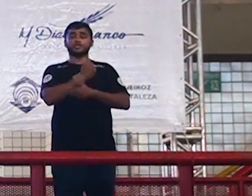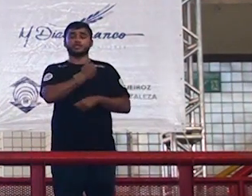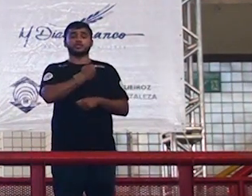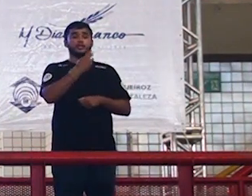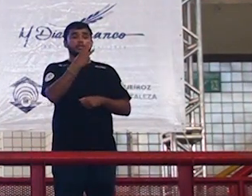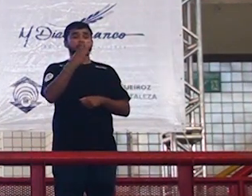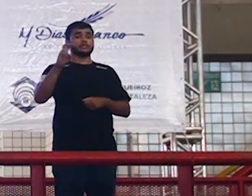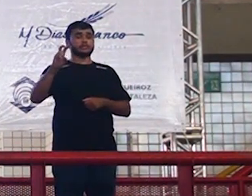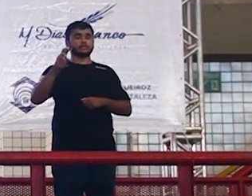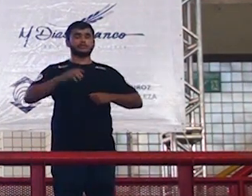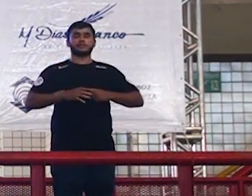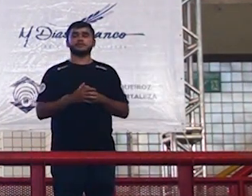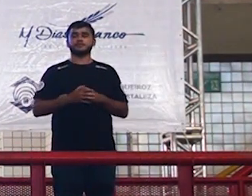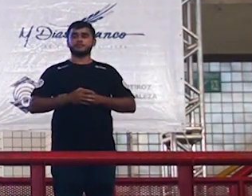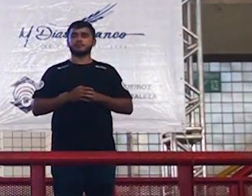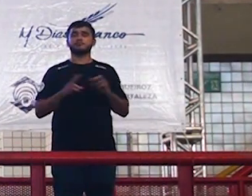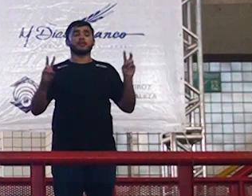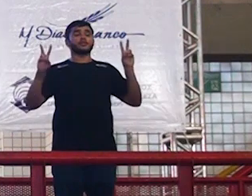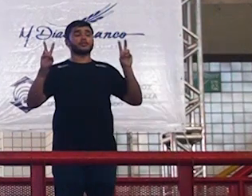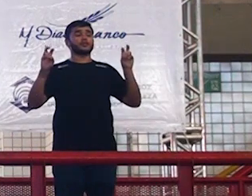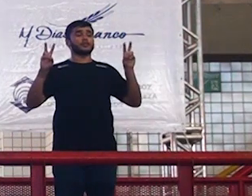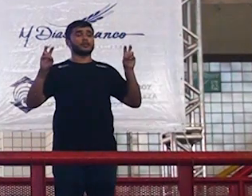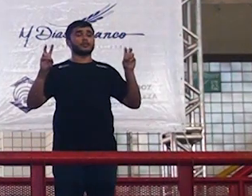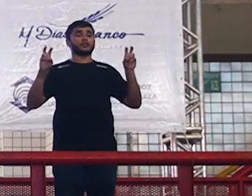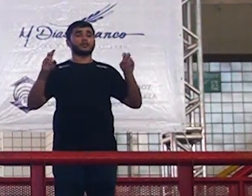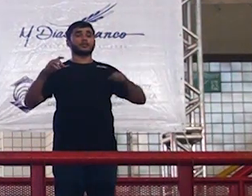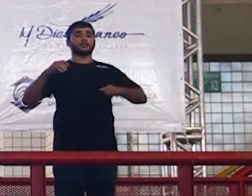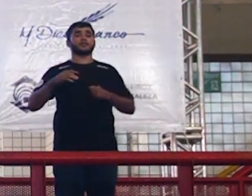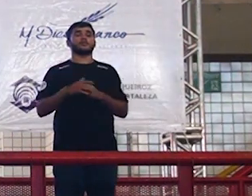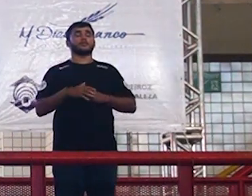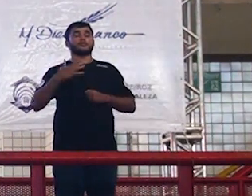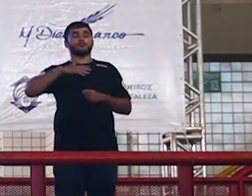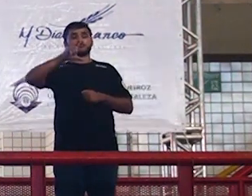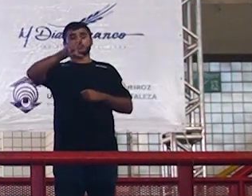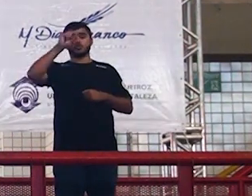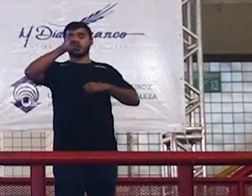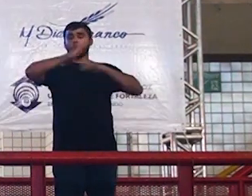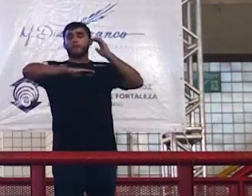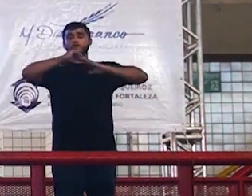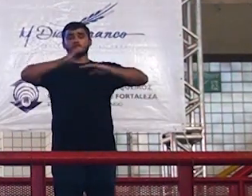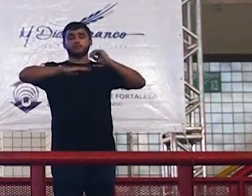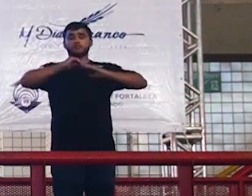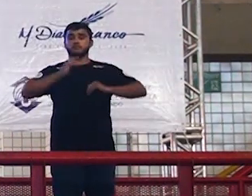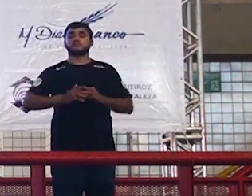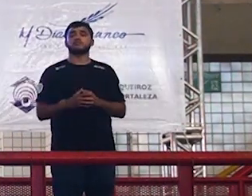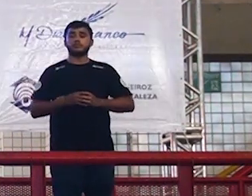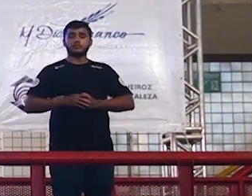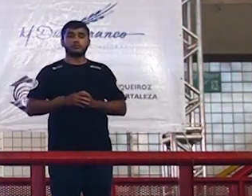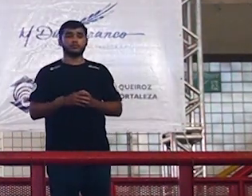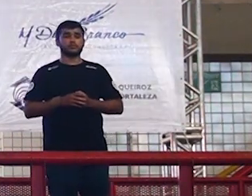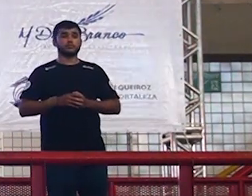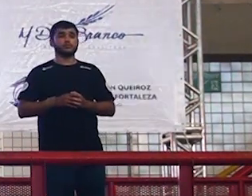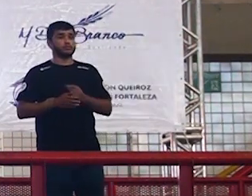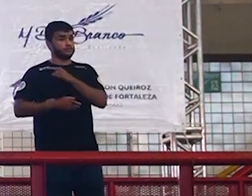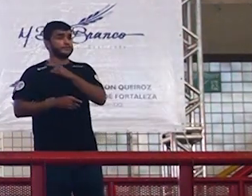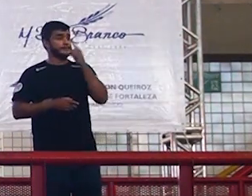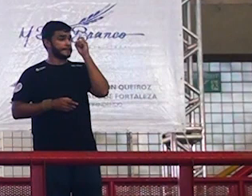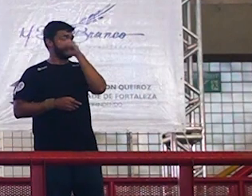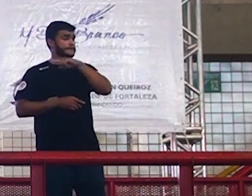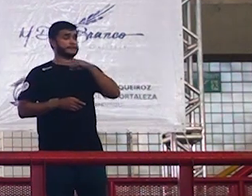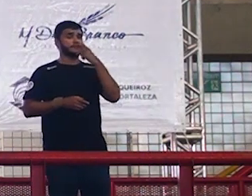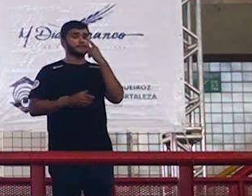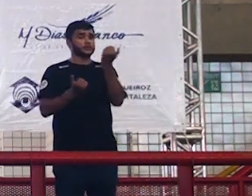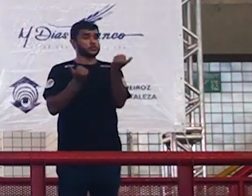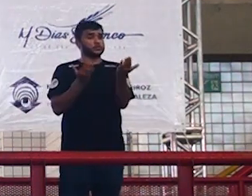vira aí a página 35. A escolha da profissão. Um tema que seria complicado,